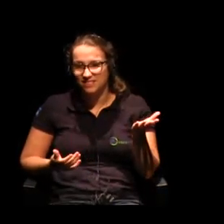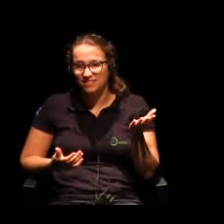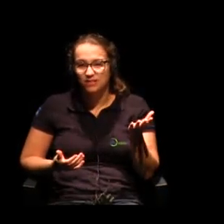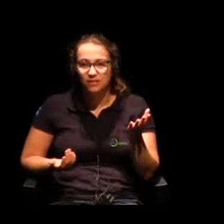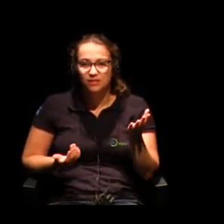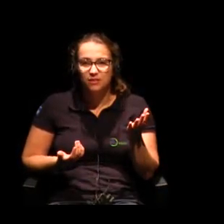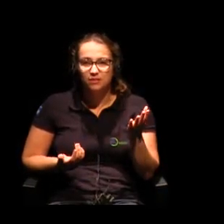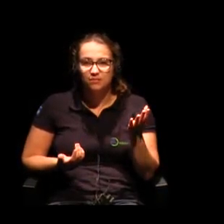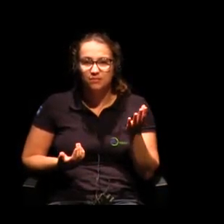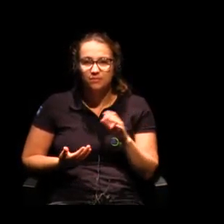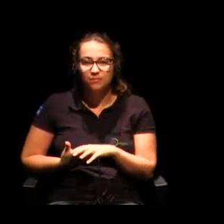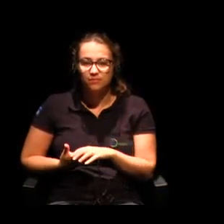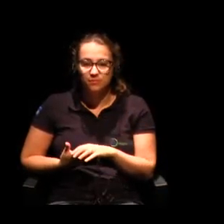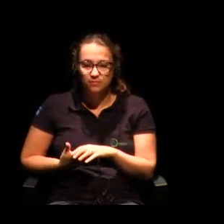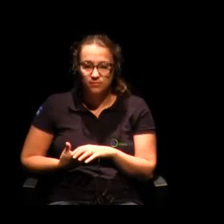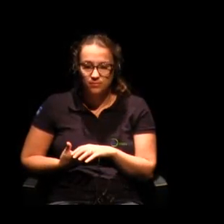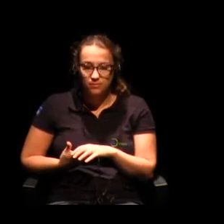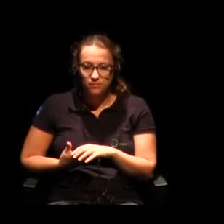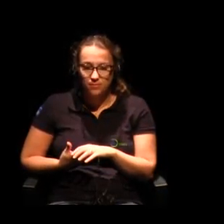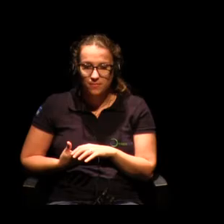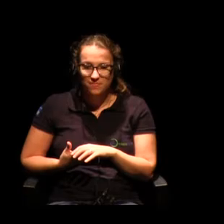preciso de um drink talvez.